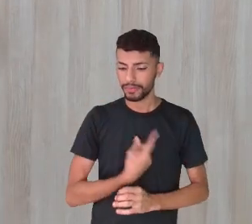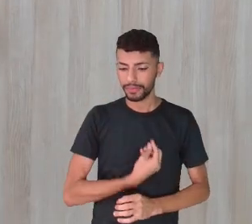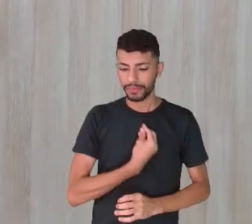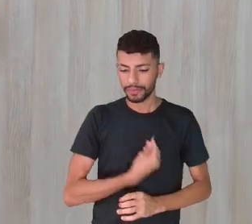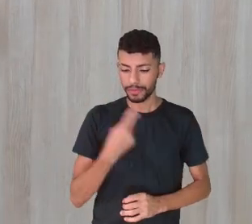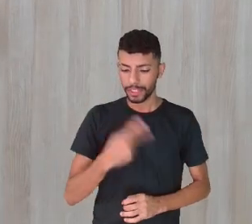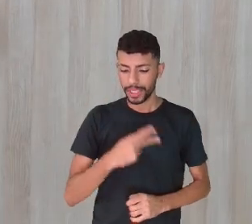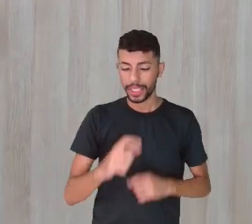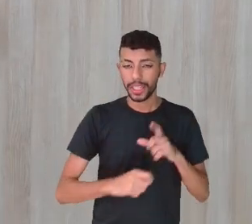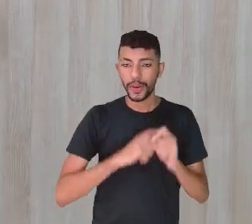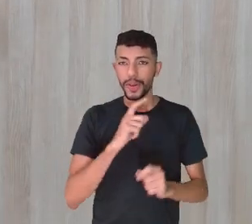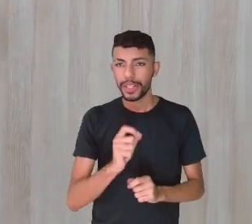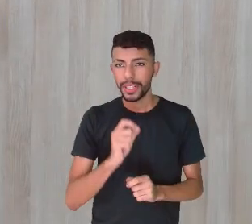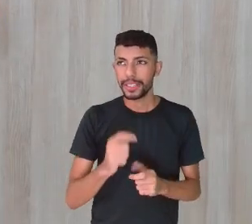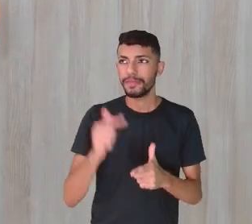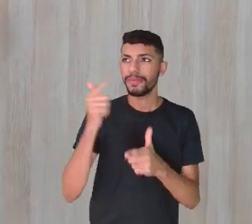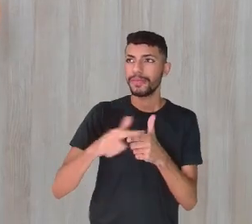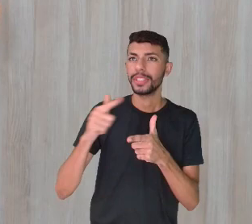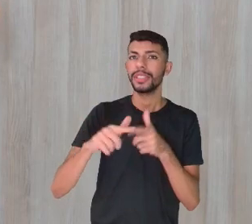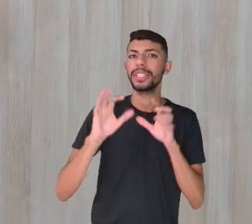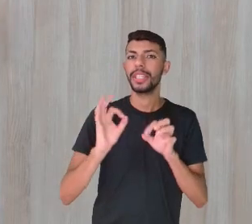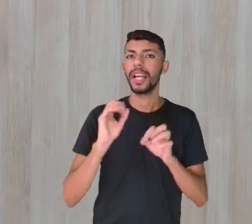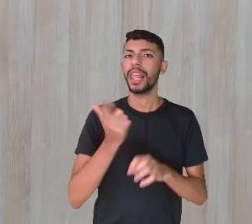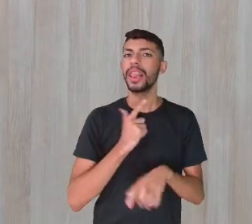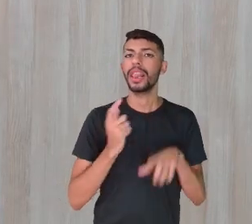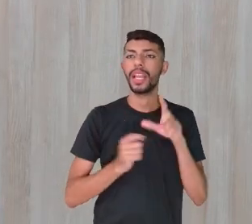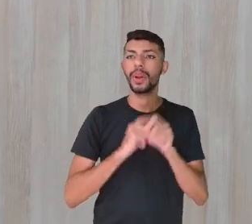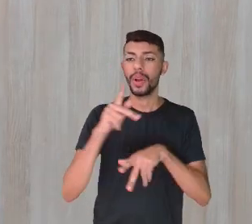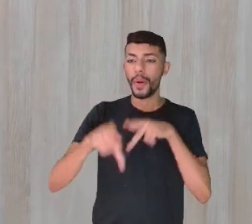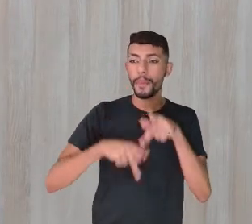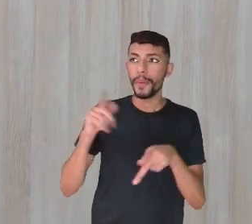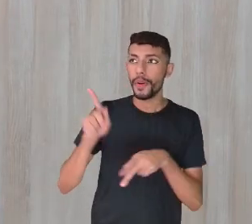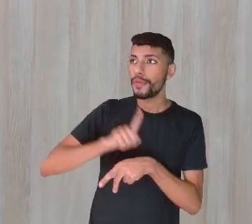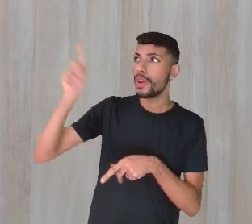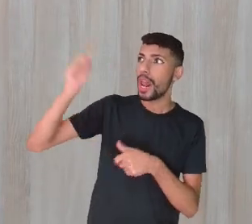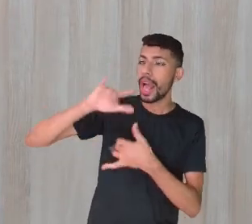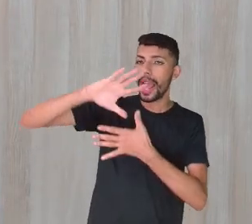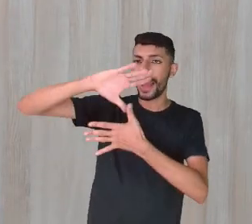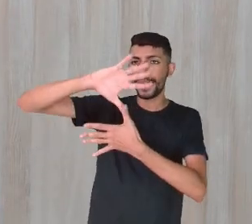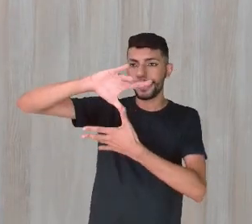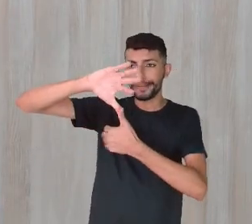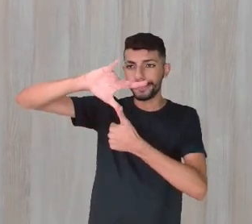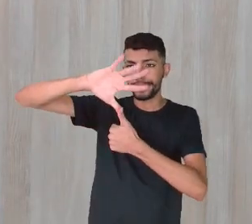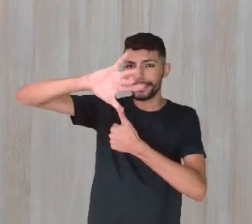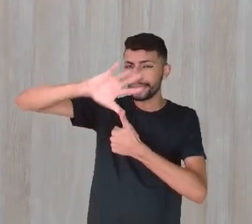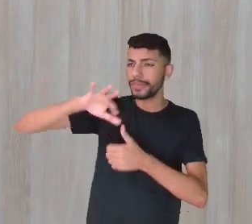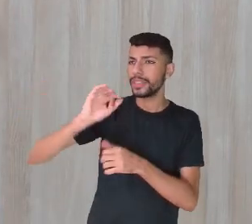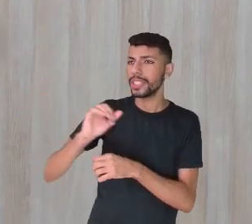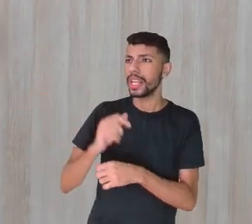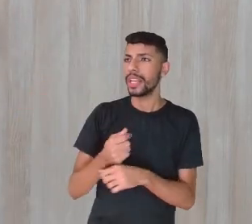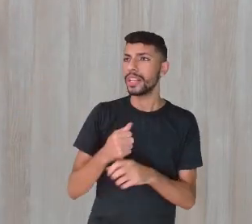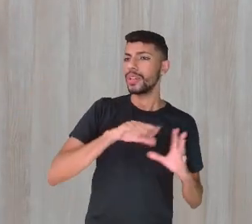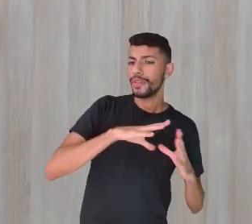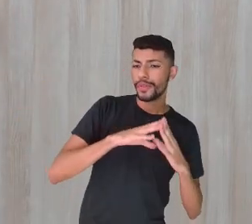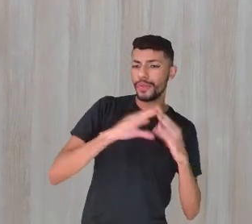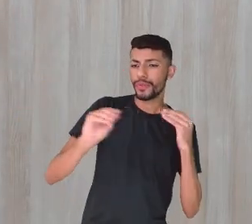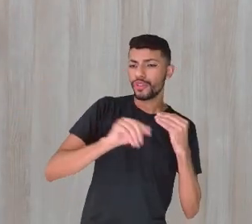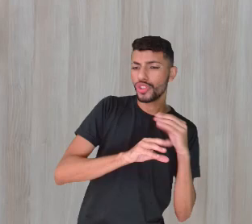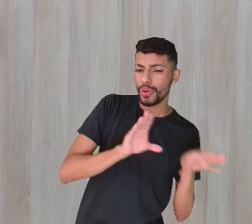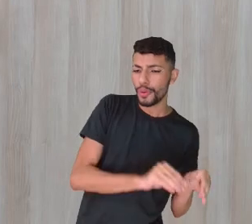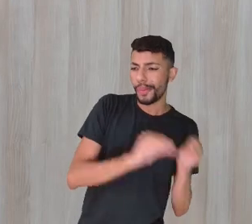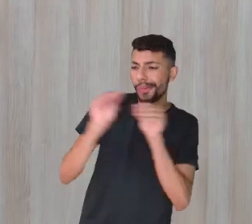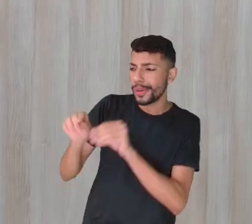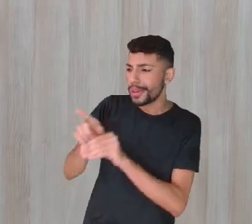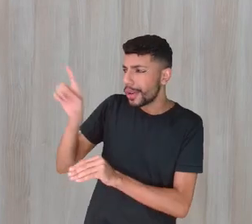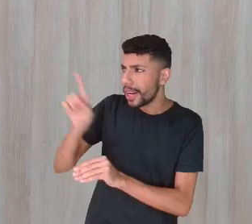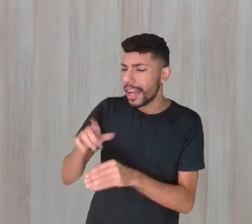numa crise. Tem aquele povo que está lá na América do Norte, né, que saiu daqui, refugiados,